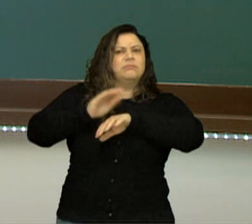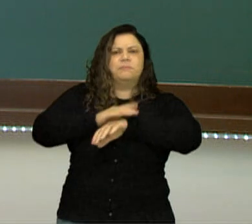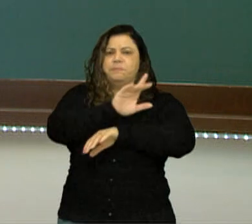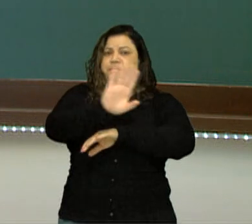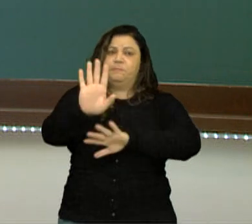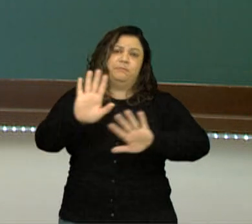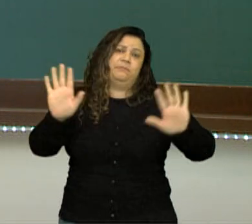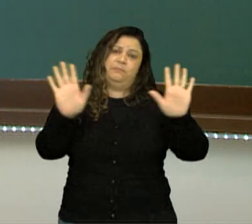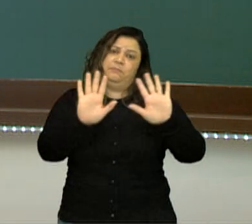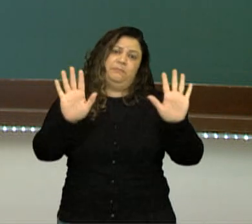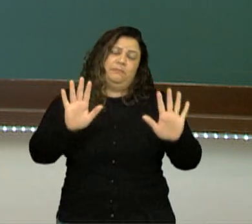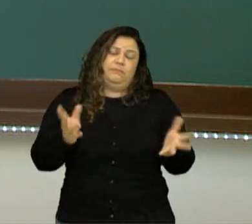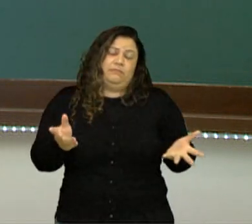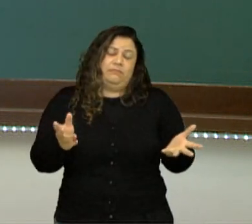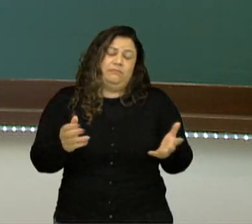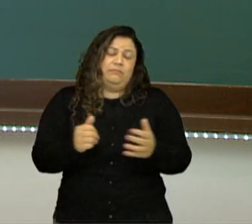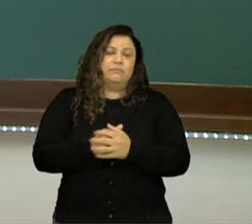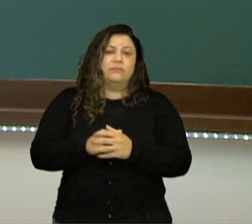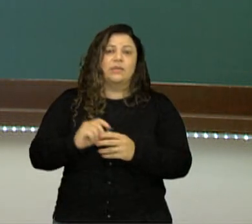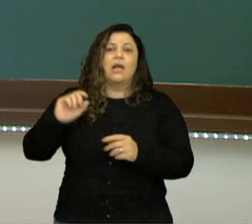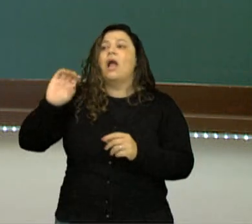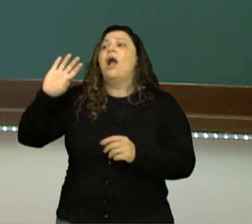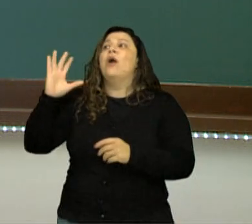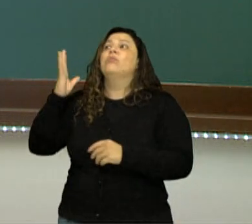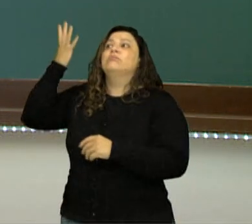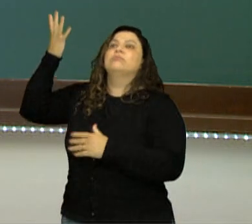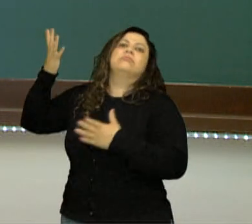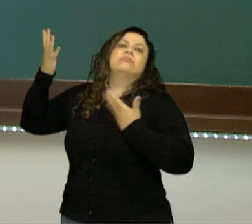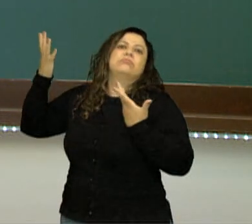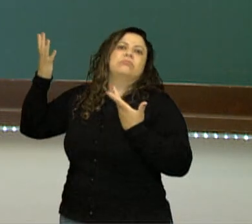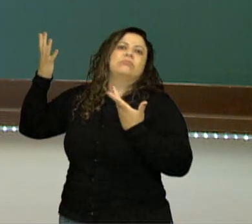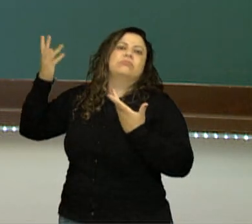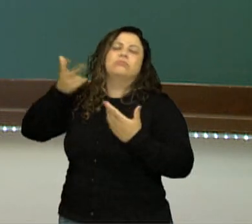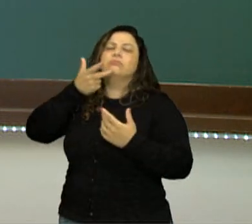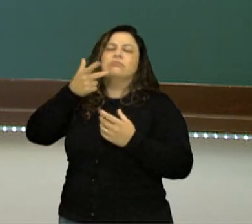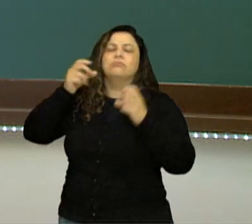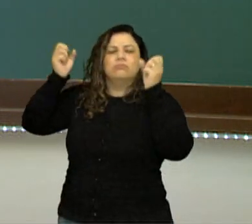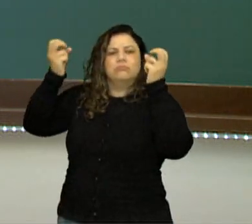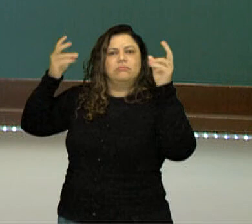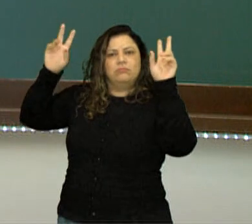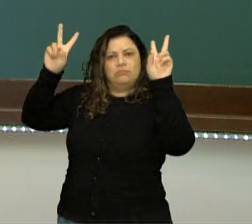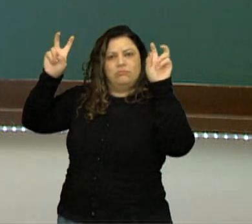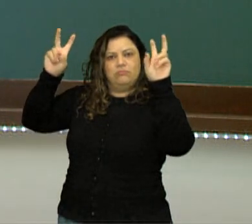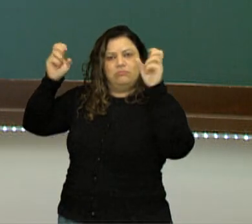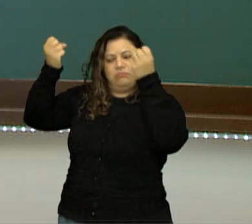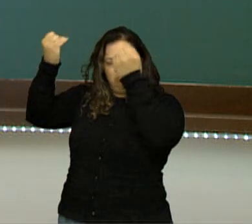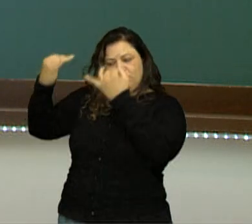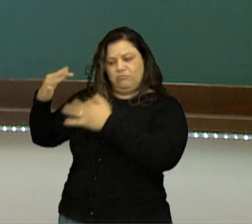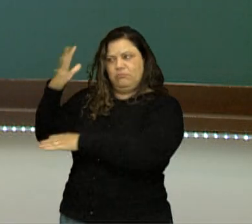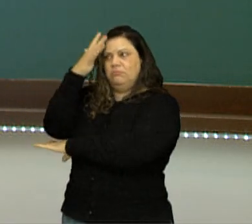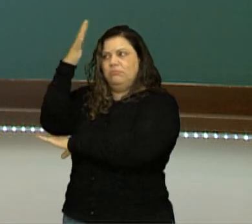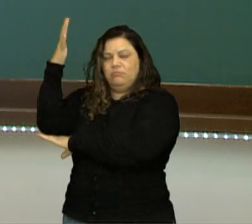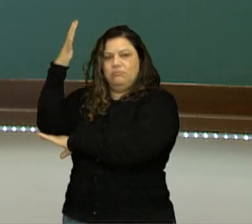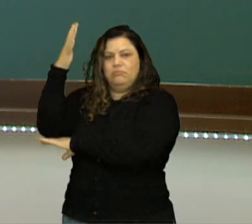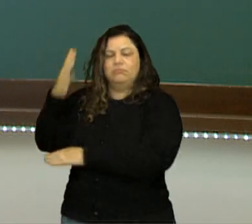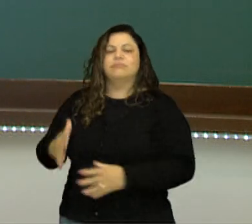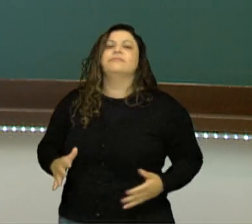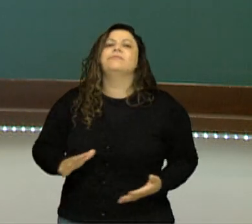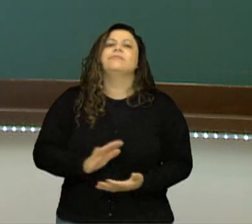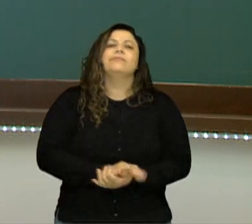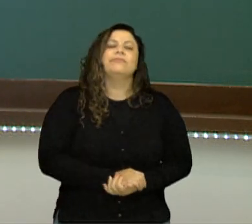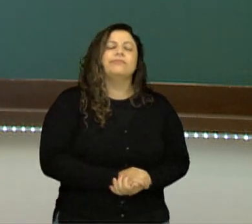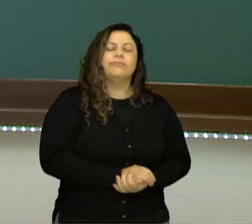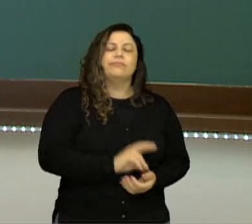está. Está sofrendo. Porque alguém plantou. Estou falando da árvore. A árvore foi plantada. Então aqui é uma